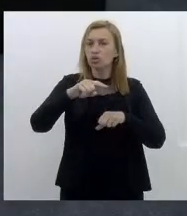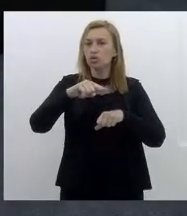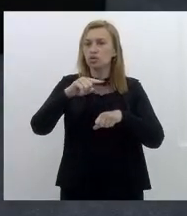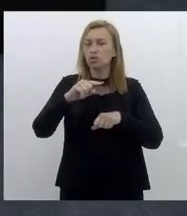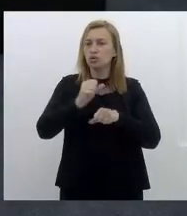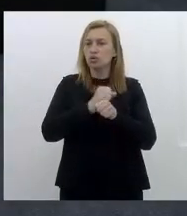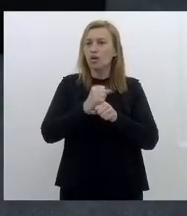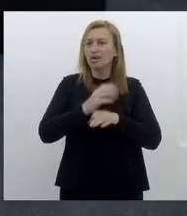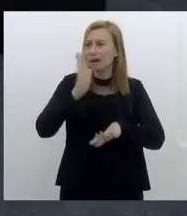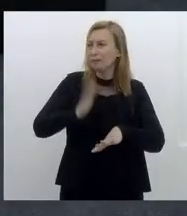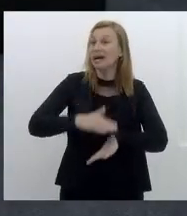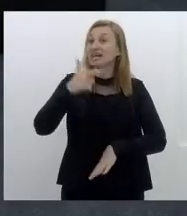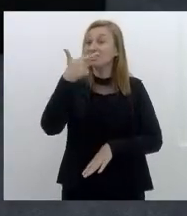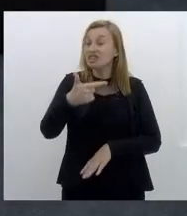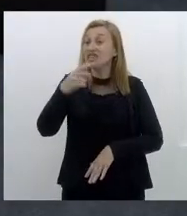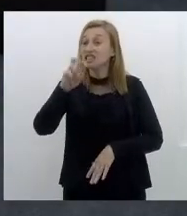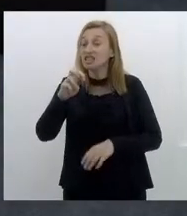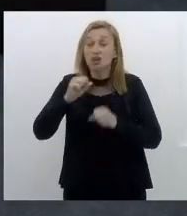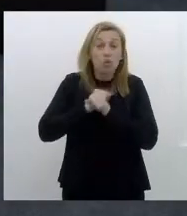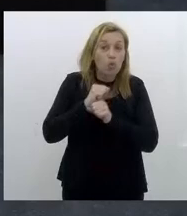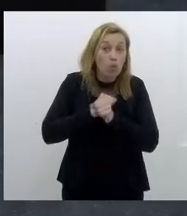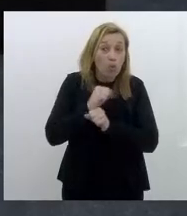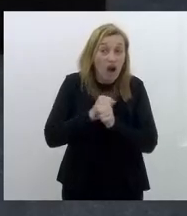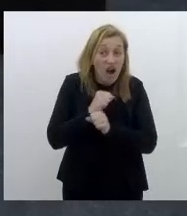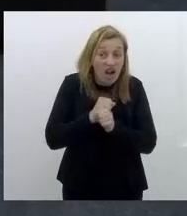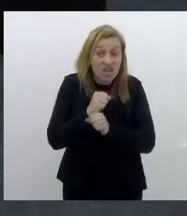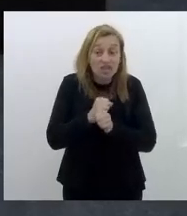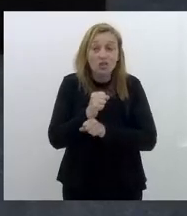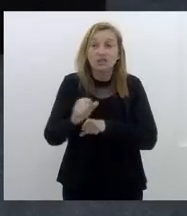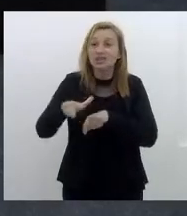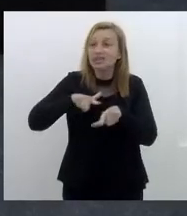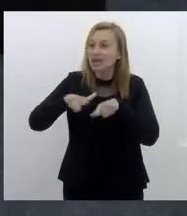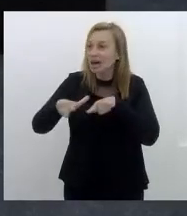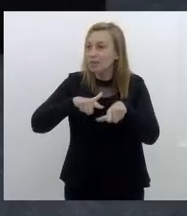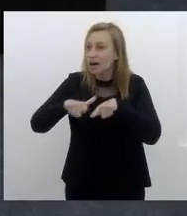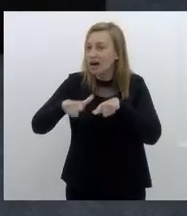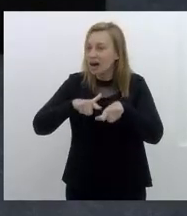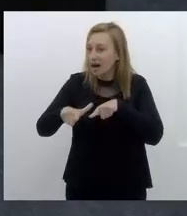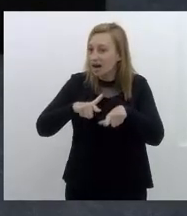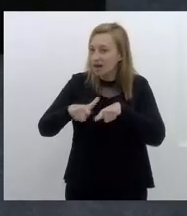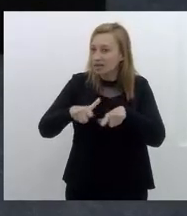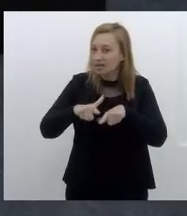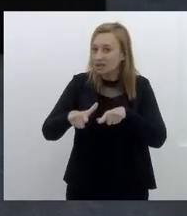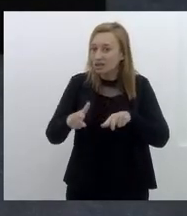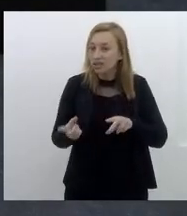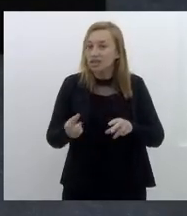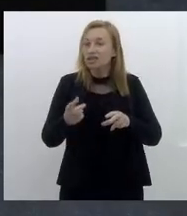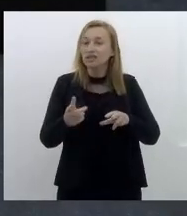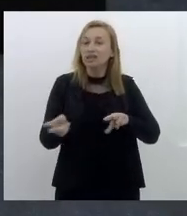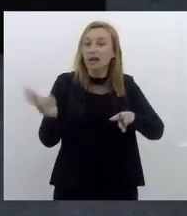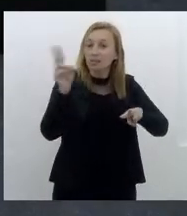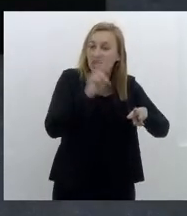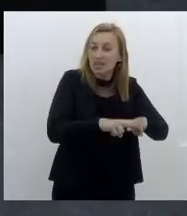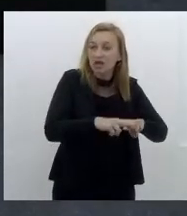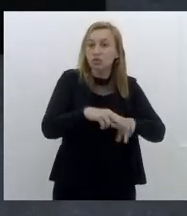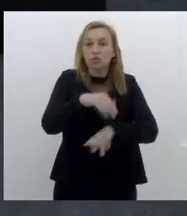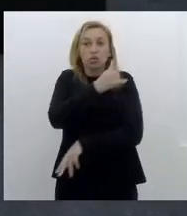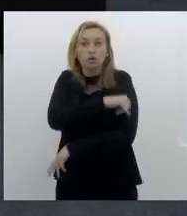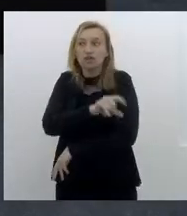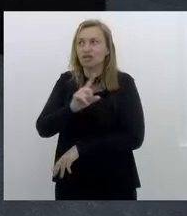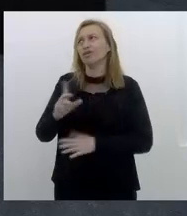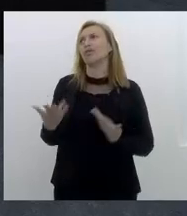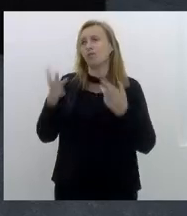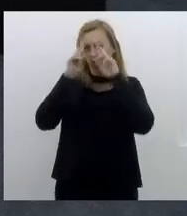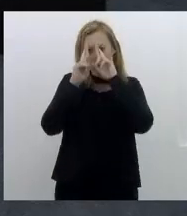anos mais 25 anos de efetivo exercício no cárcere do Rio de Janeiro não é